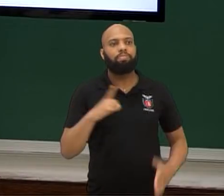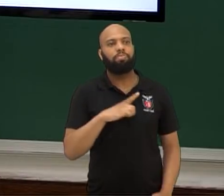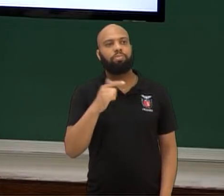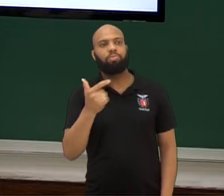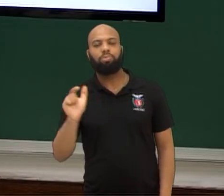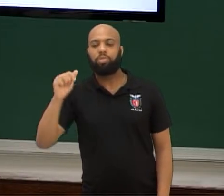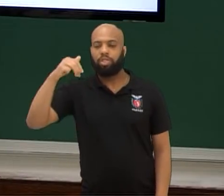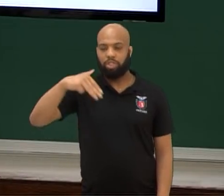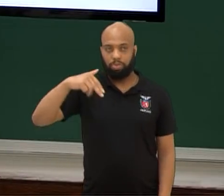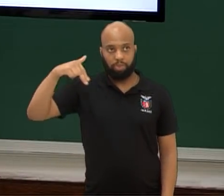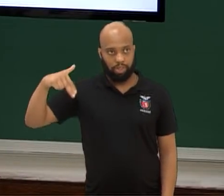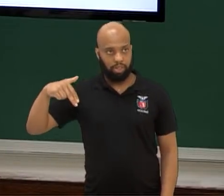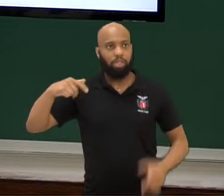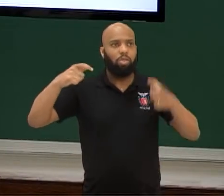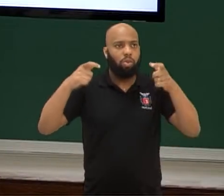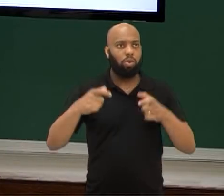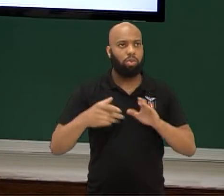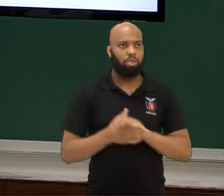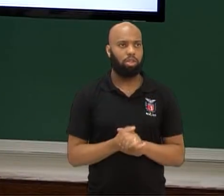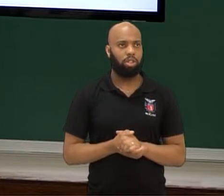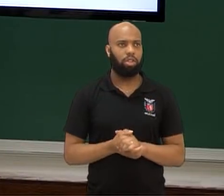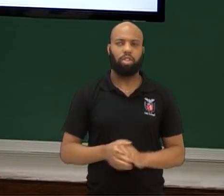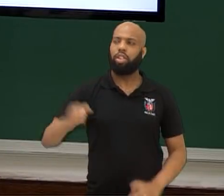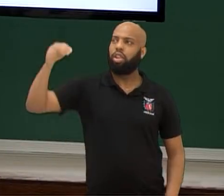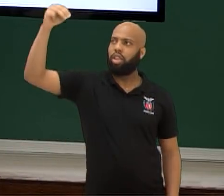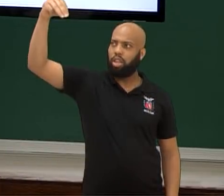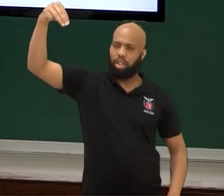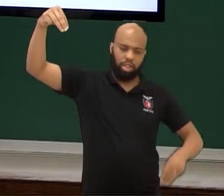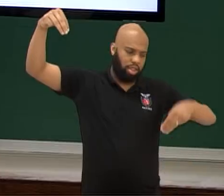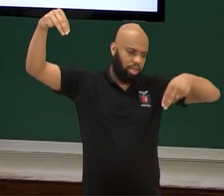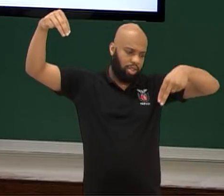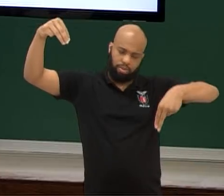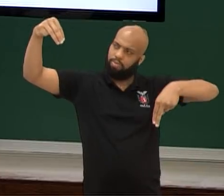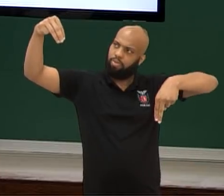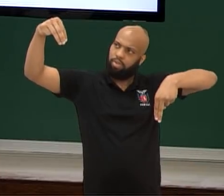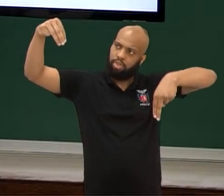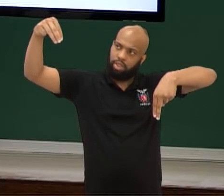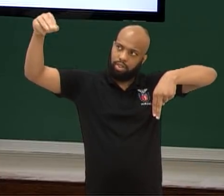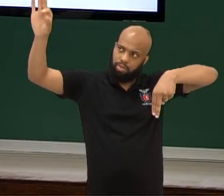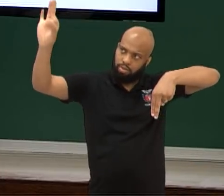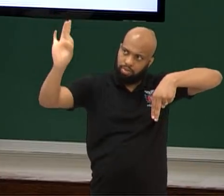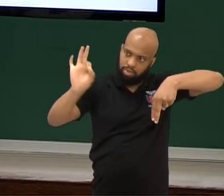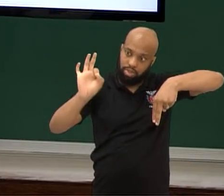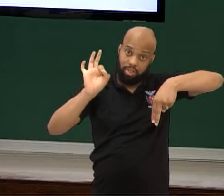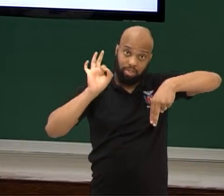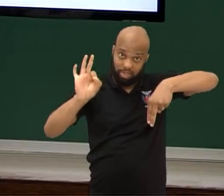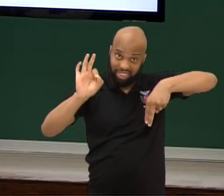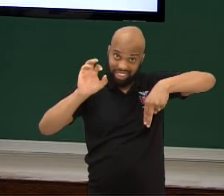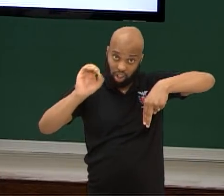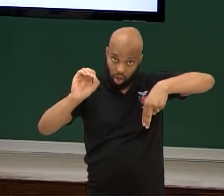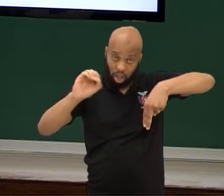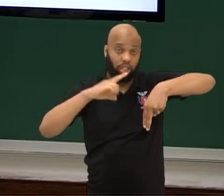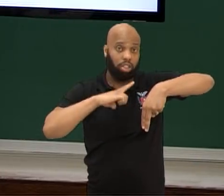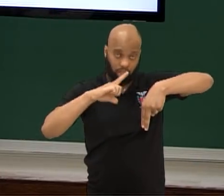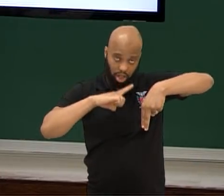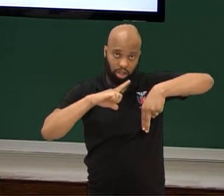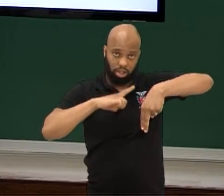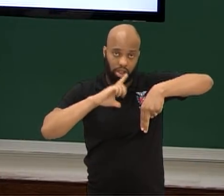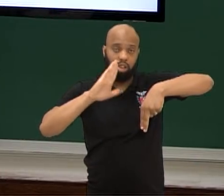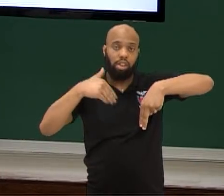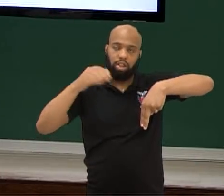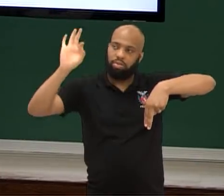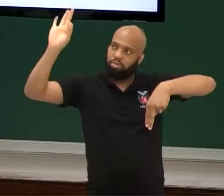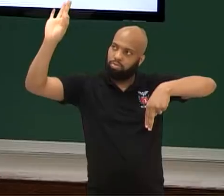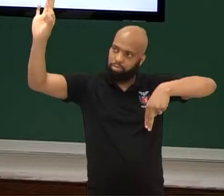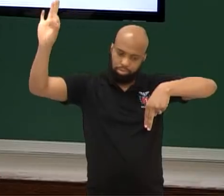segmento MN. Cadê? MN passa pelo centro e vai de uma extremidade até